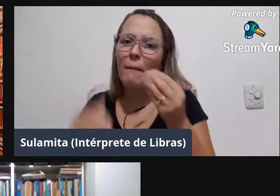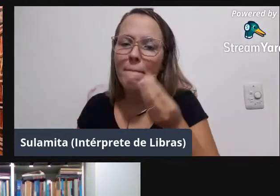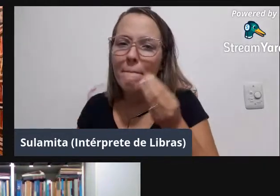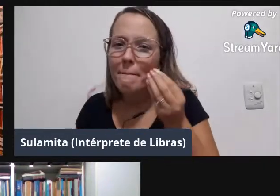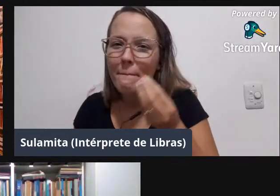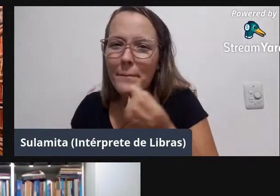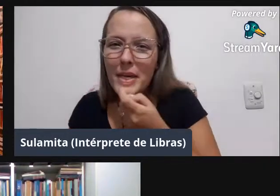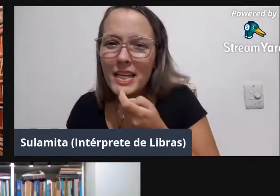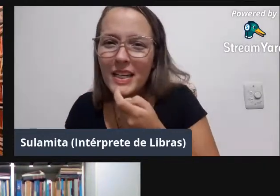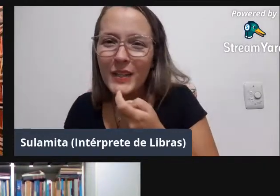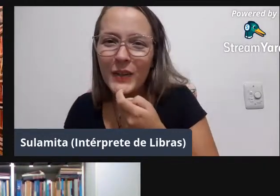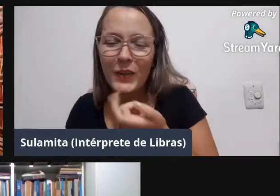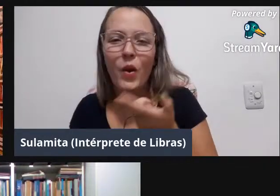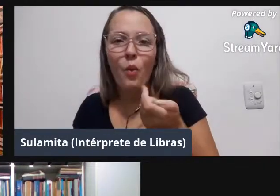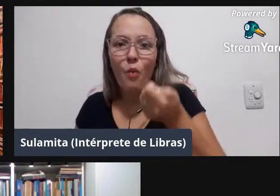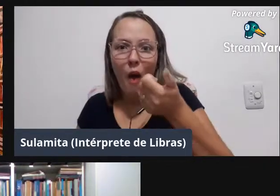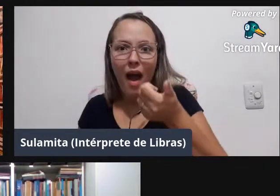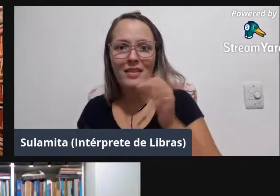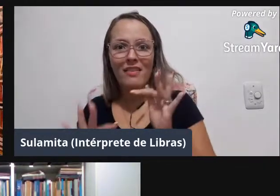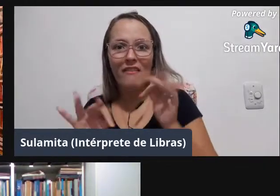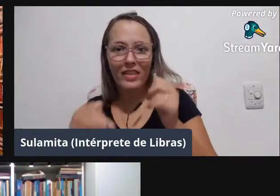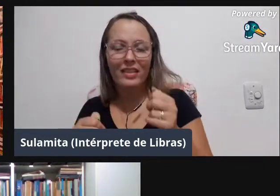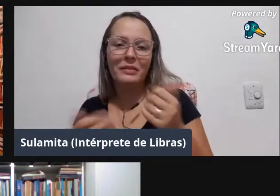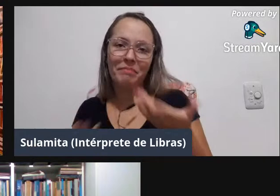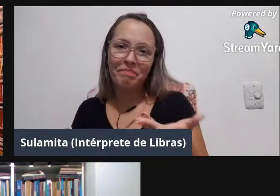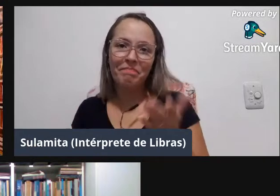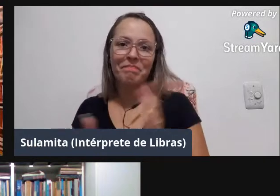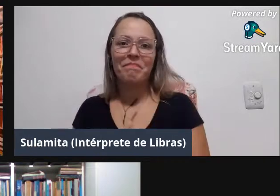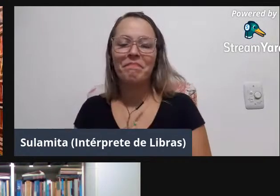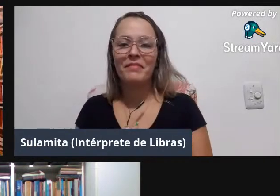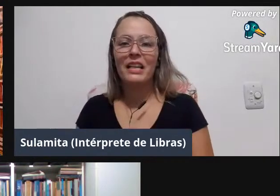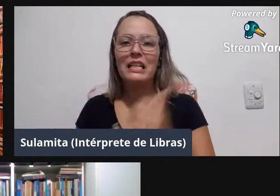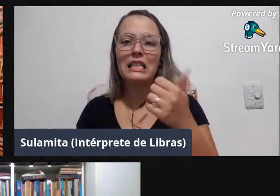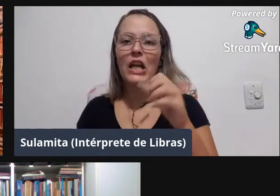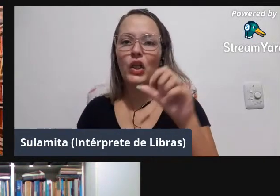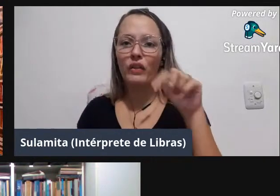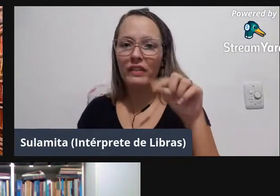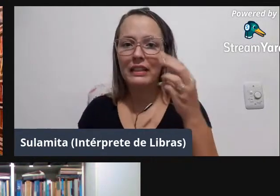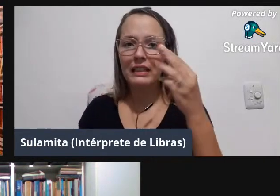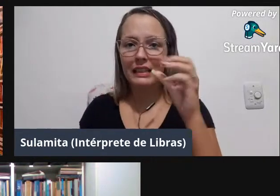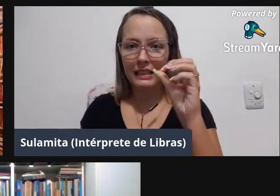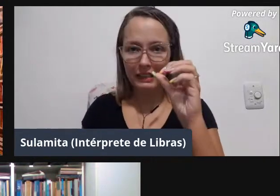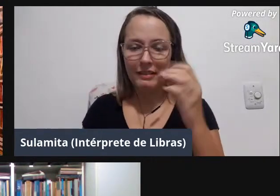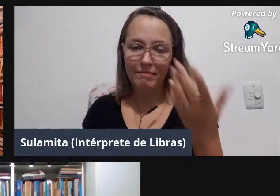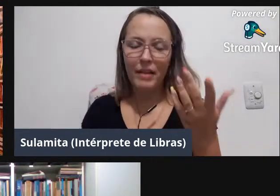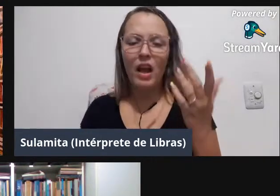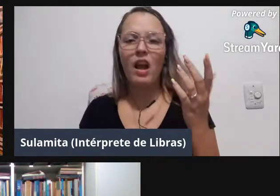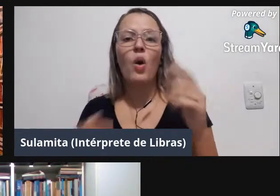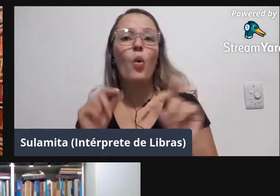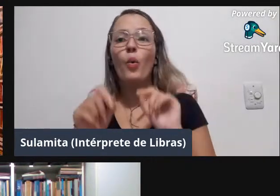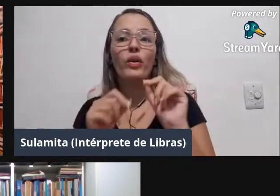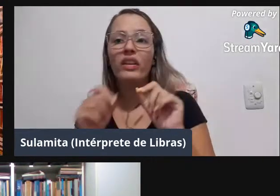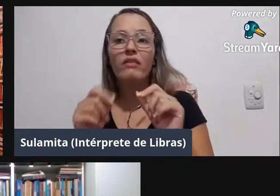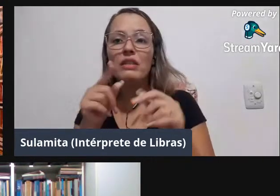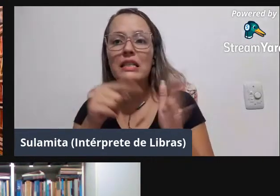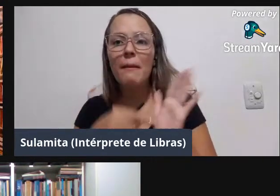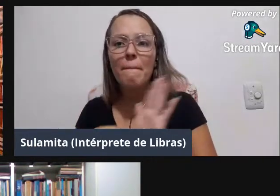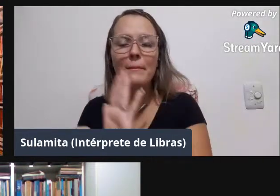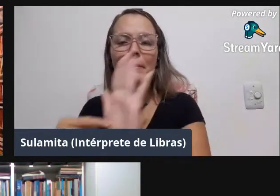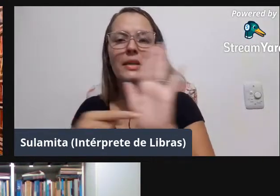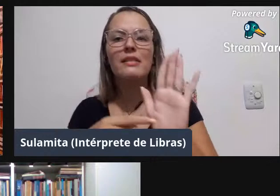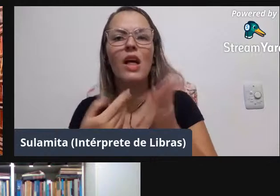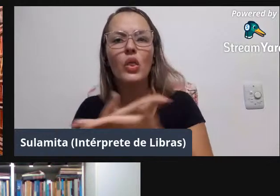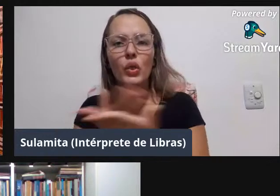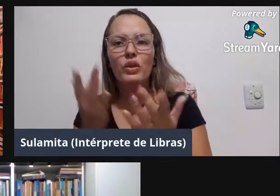quase chegando nas 19h30 minutos, 19 horas e 30 minutos. Acho que só para o que você deixaria, né, para todos